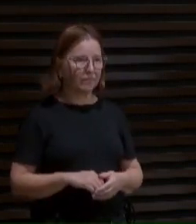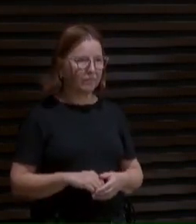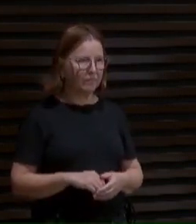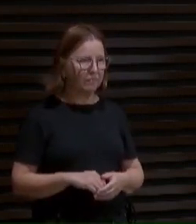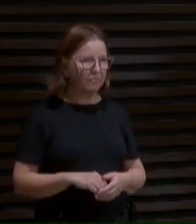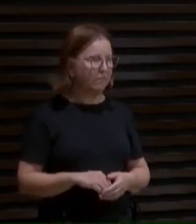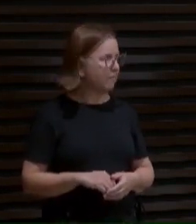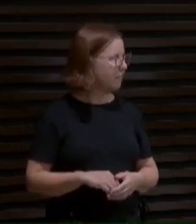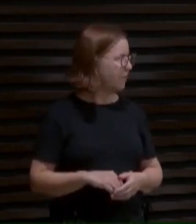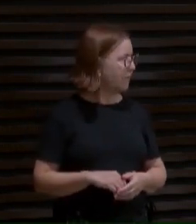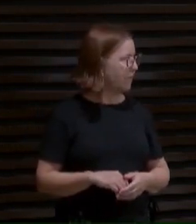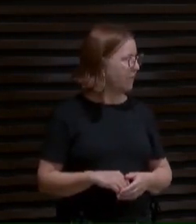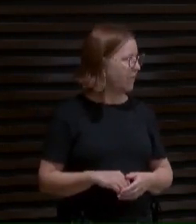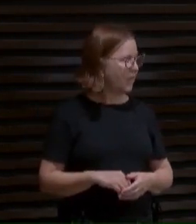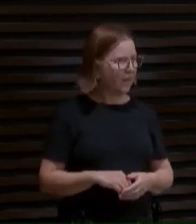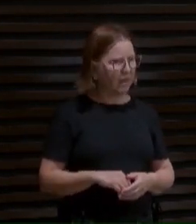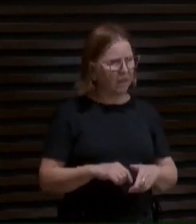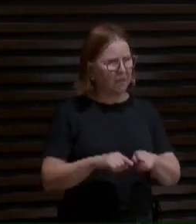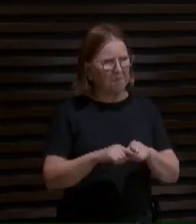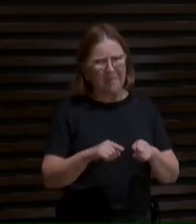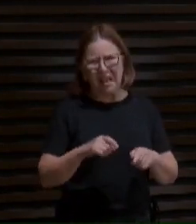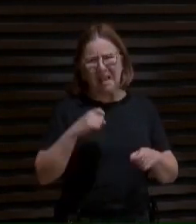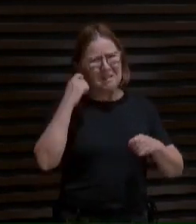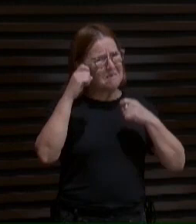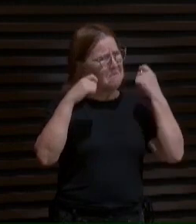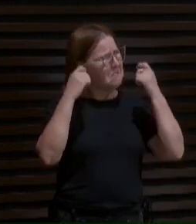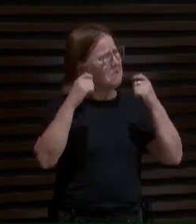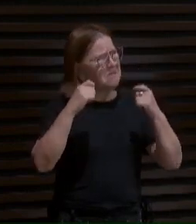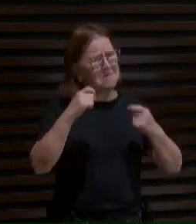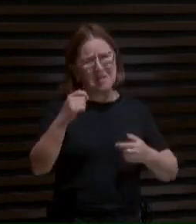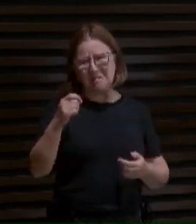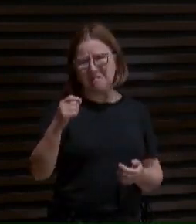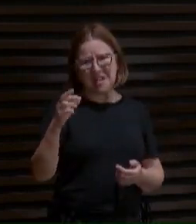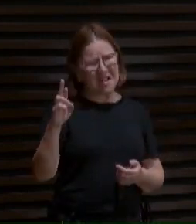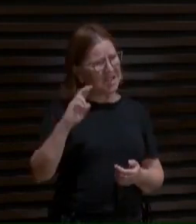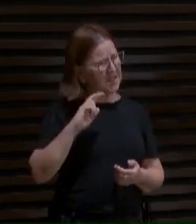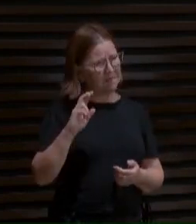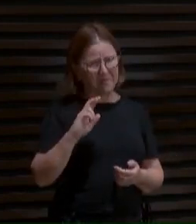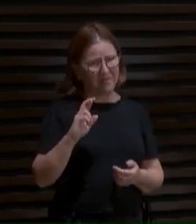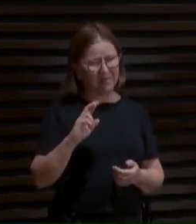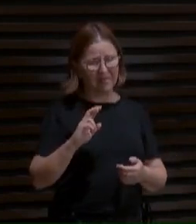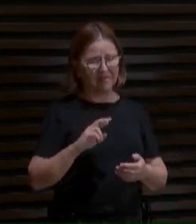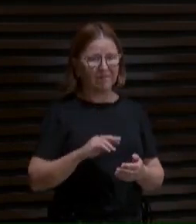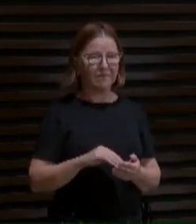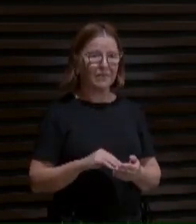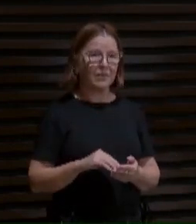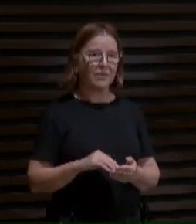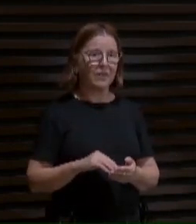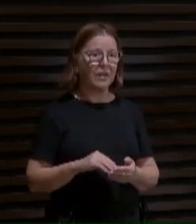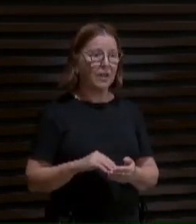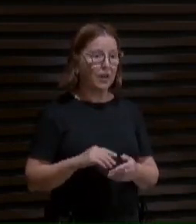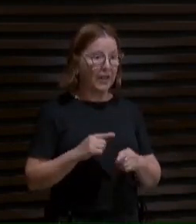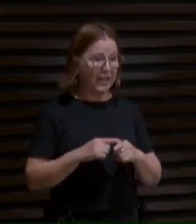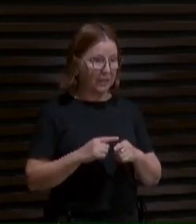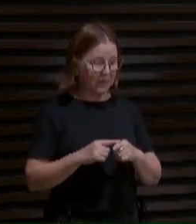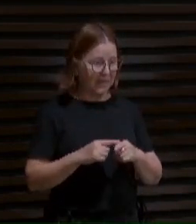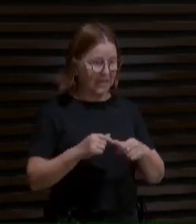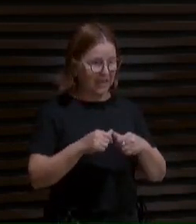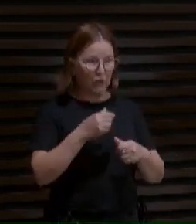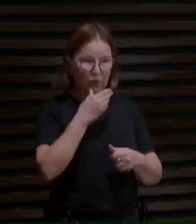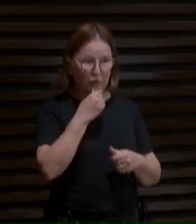eu não vou ficar muito preocupado com a resposta dele, eu sei que ele é baita de um professor e tem uma